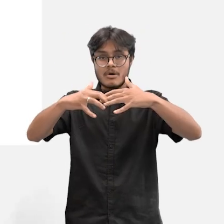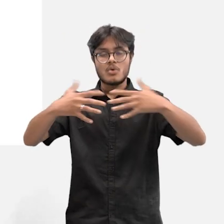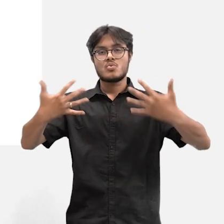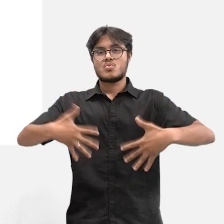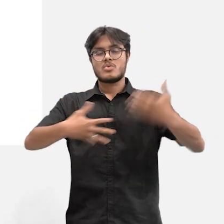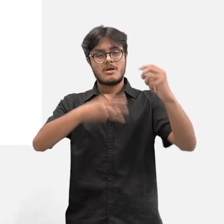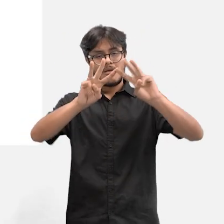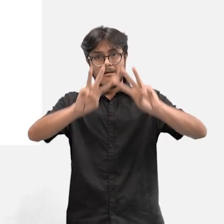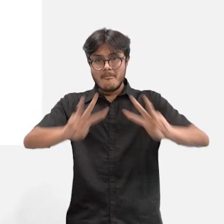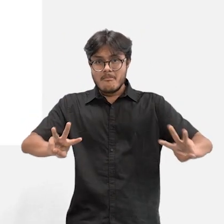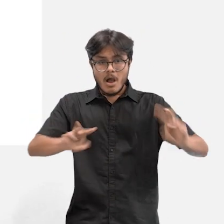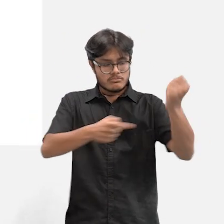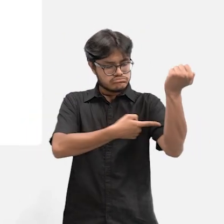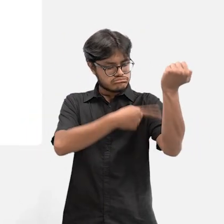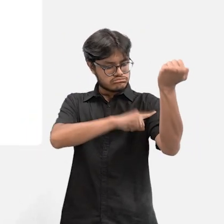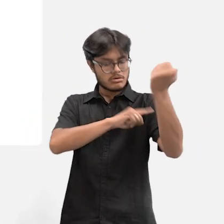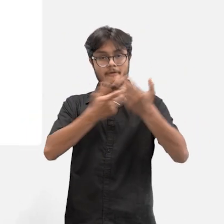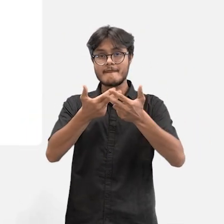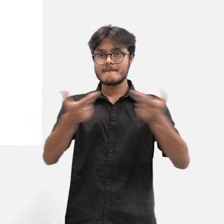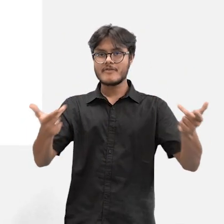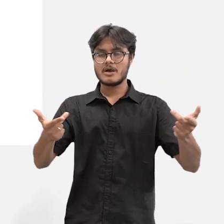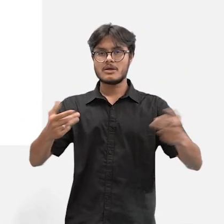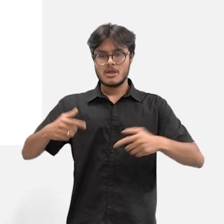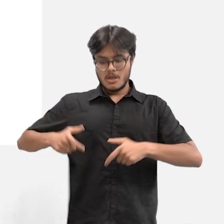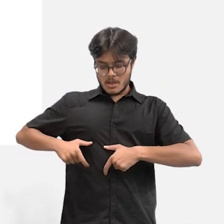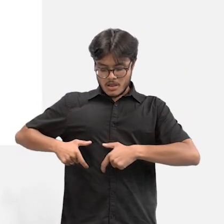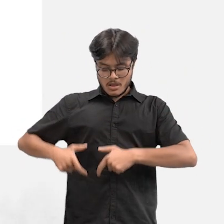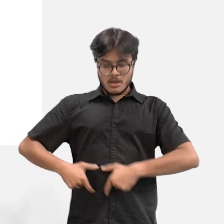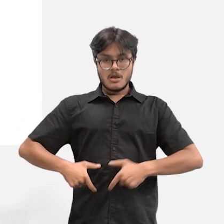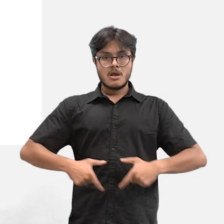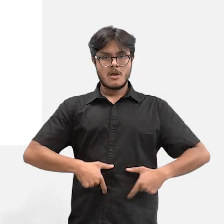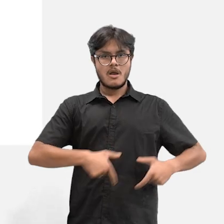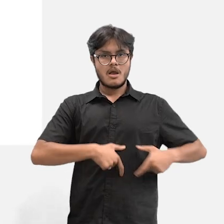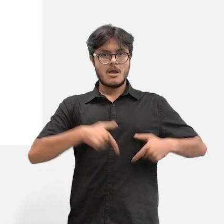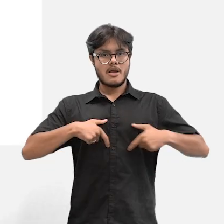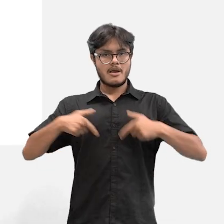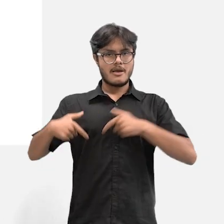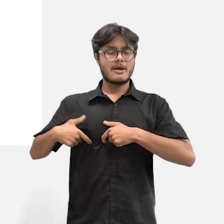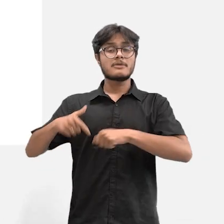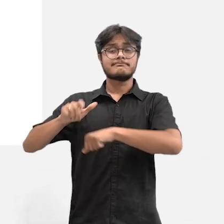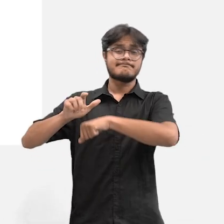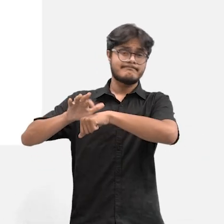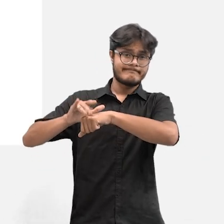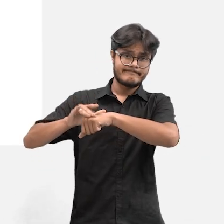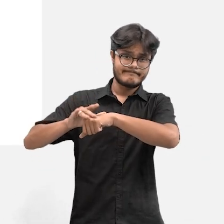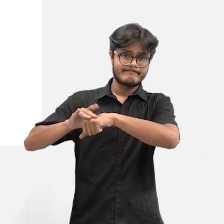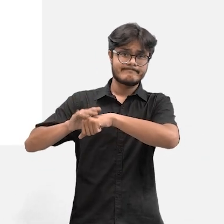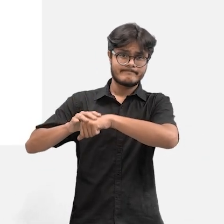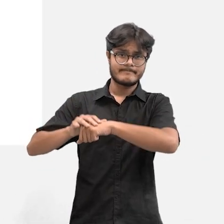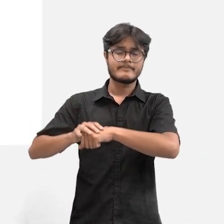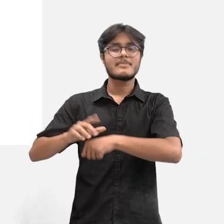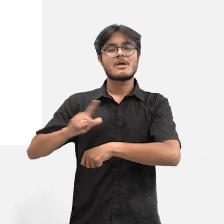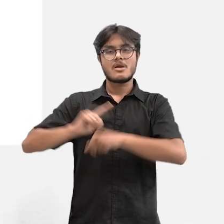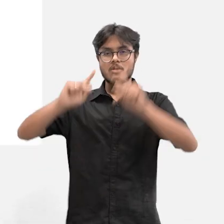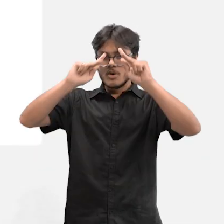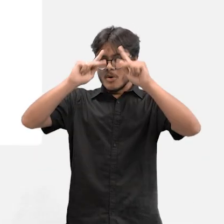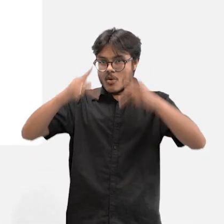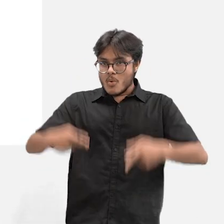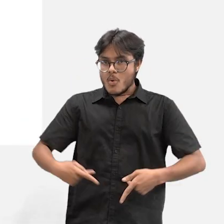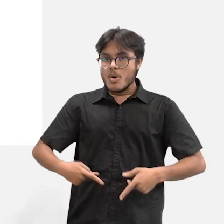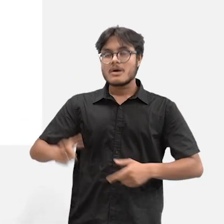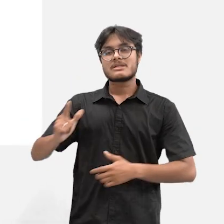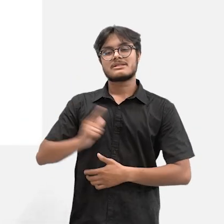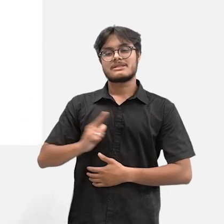os músculos dele, para os órgãos dele. E nesse caso, o ser humano,